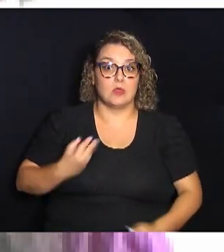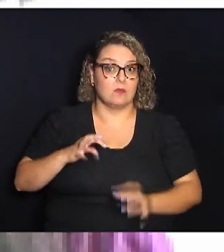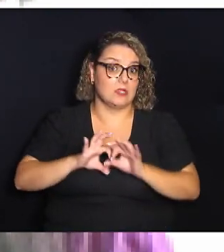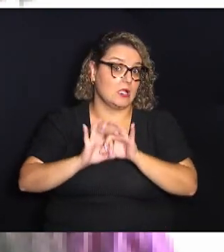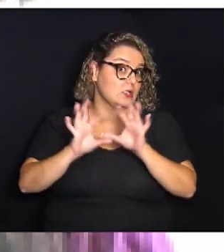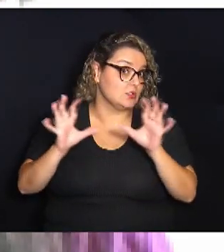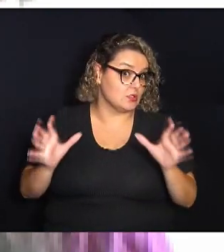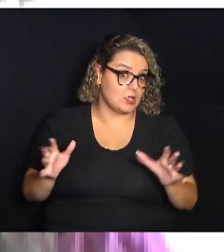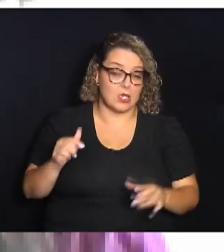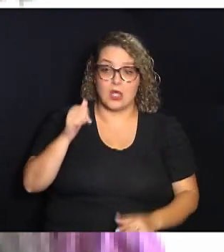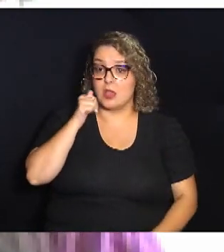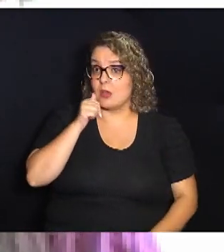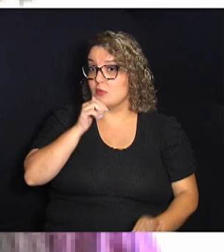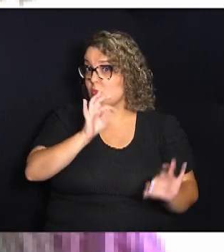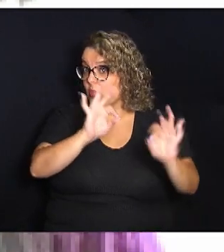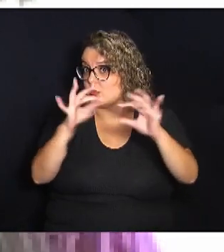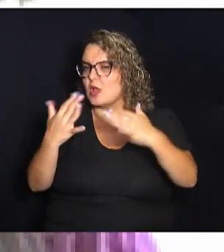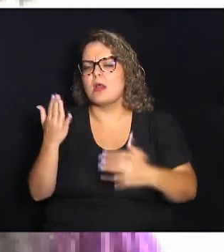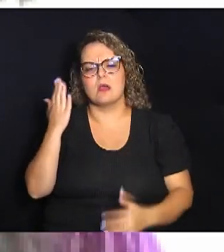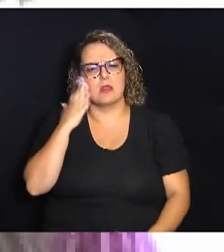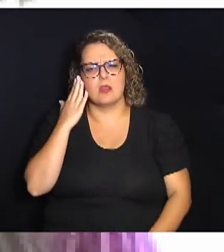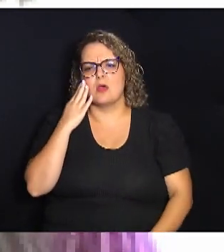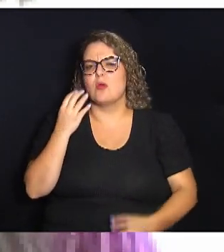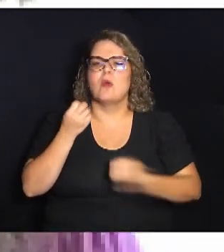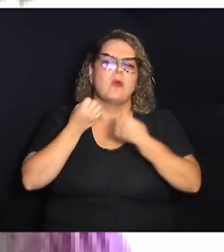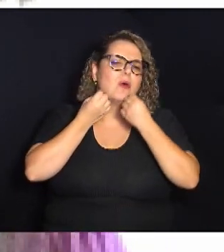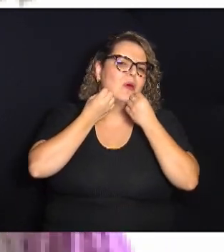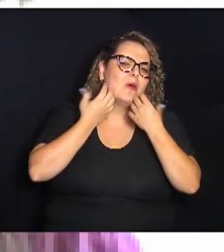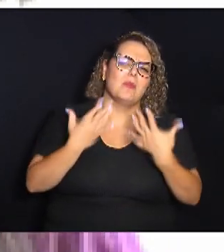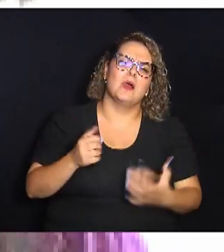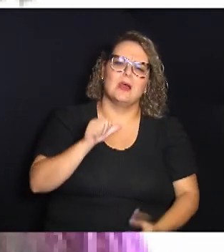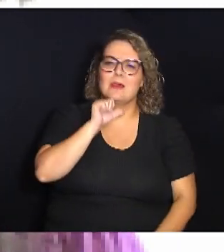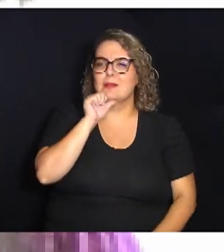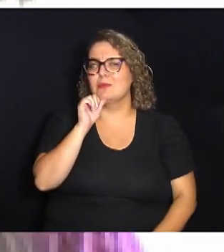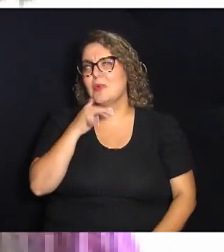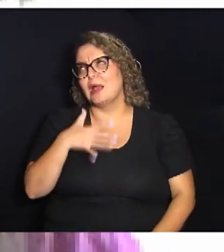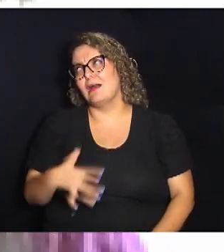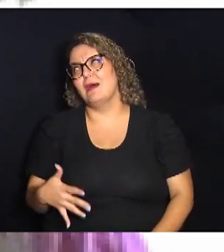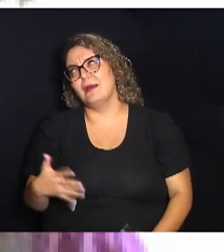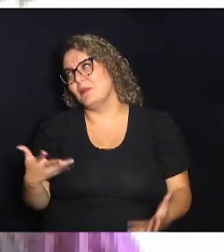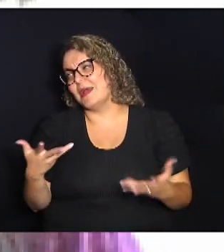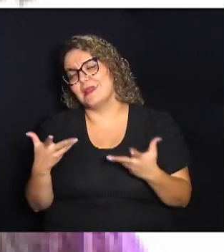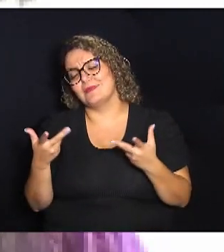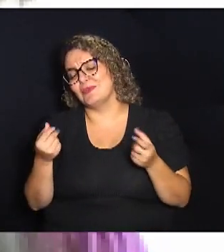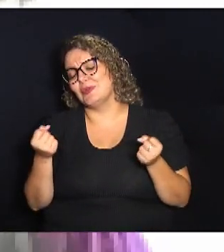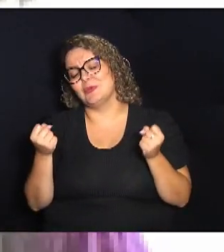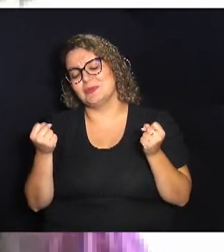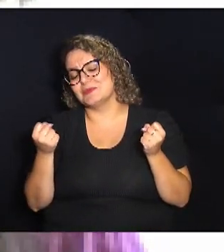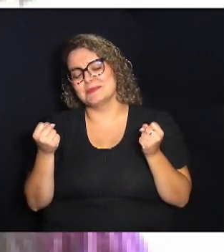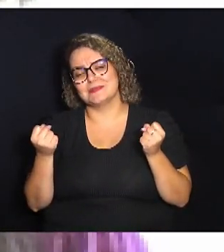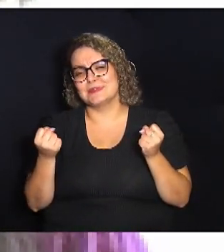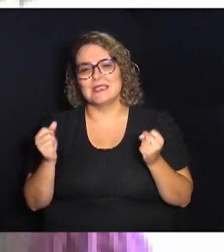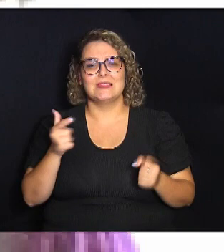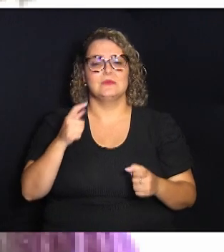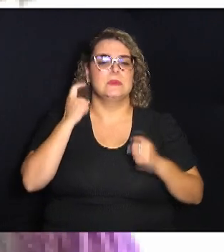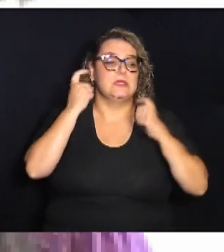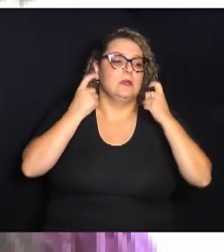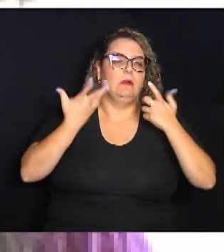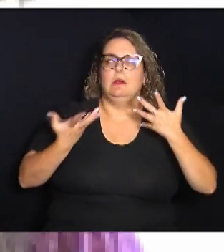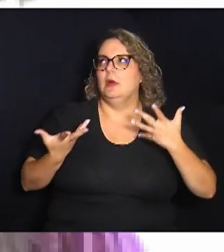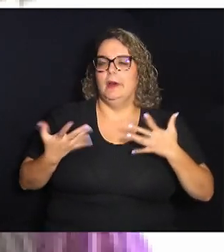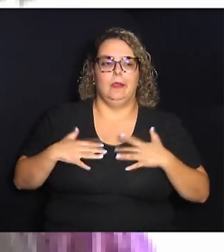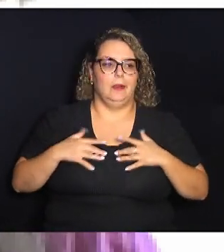As meninas que estão nos acompanhando sabem como é bom não menstruar mais, é uma delícia, né? Você não ter mais aquela preocupação se